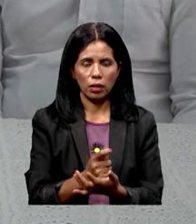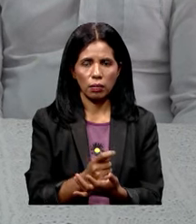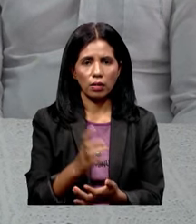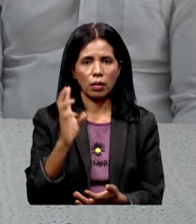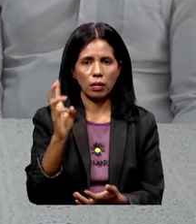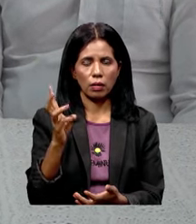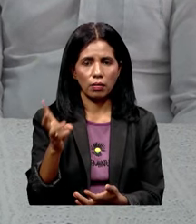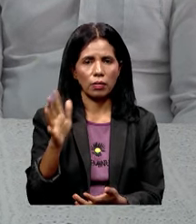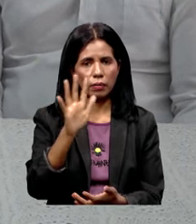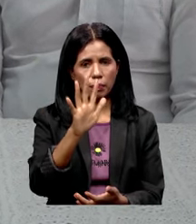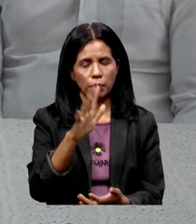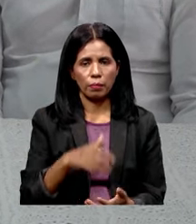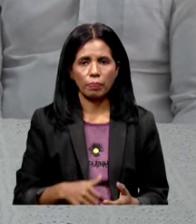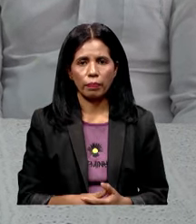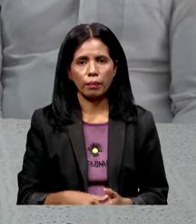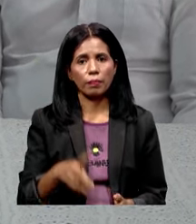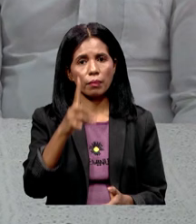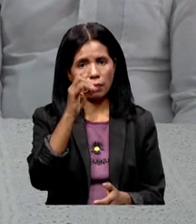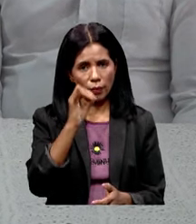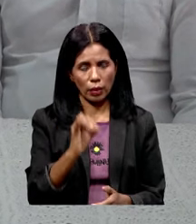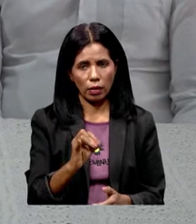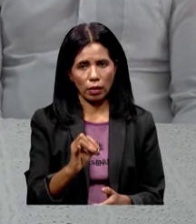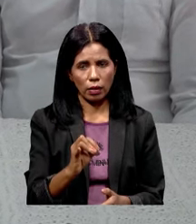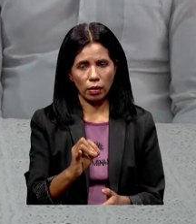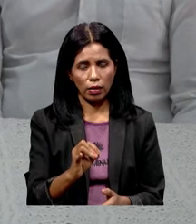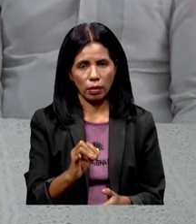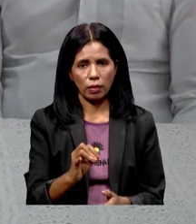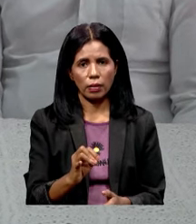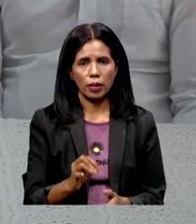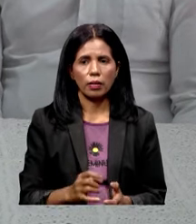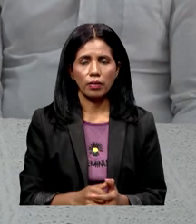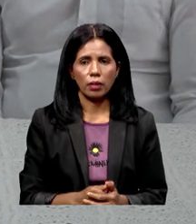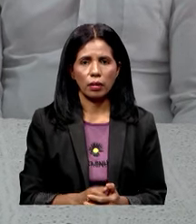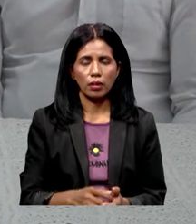1.075. Dili Dilma Gotliu